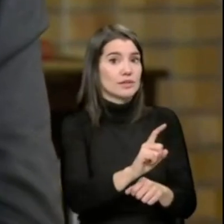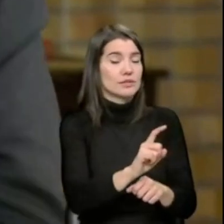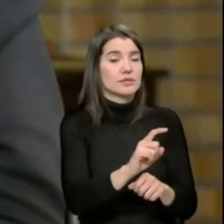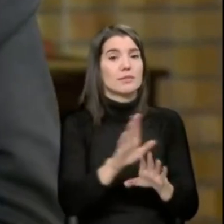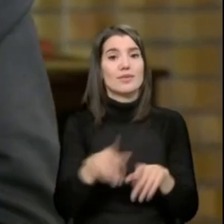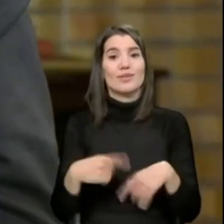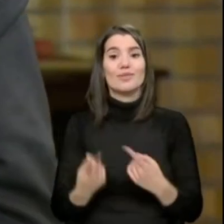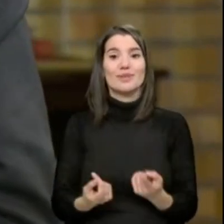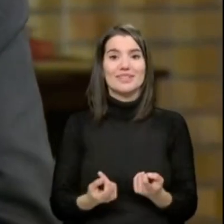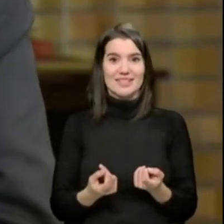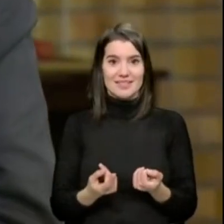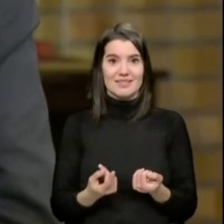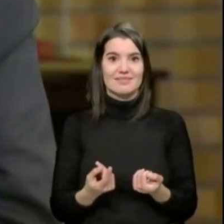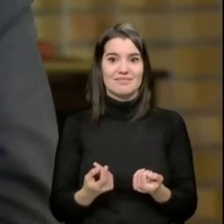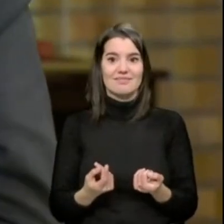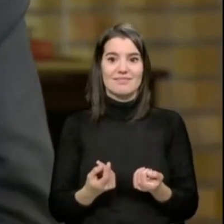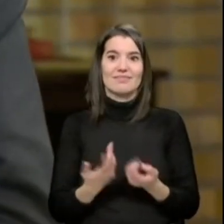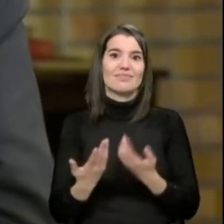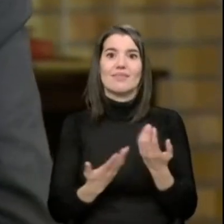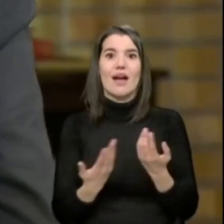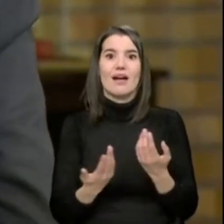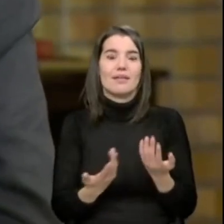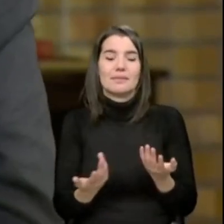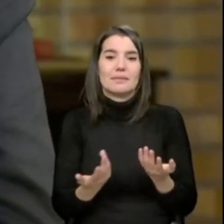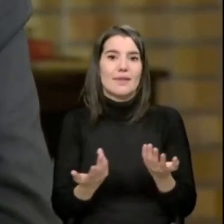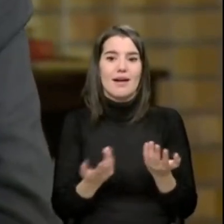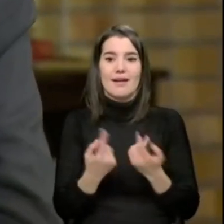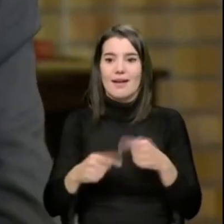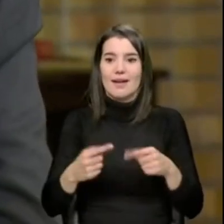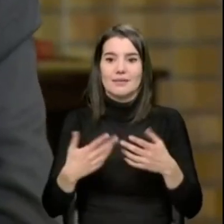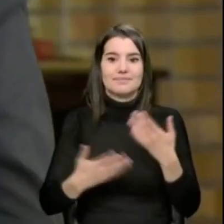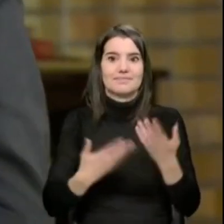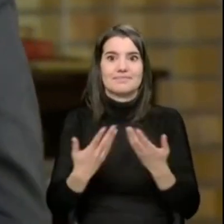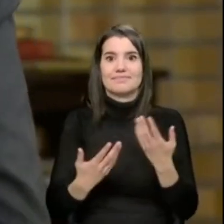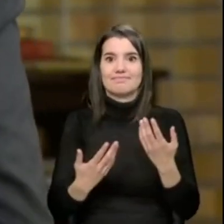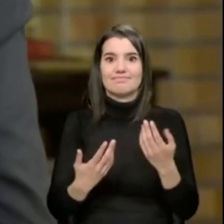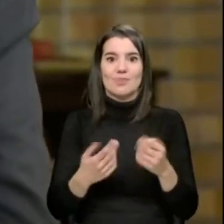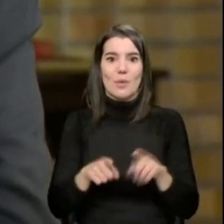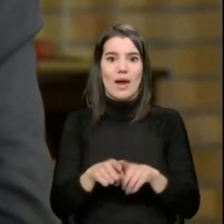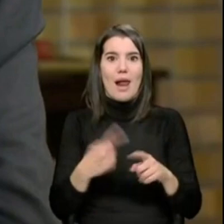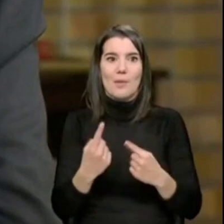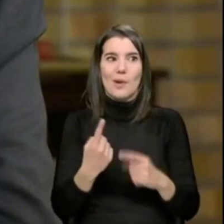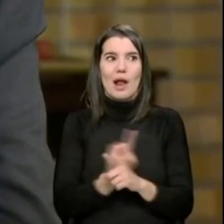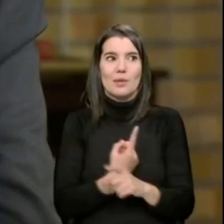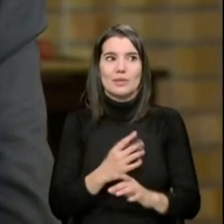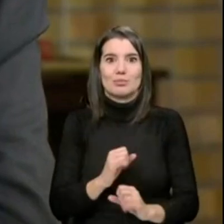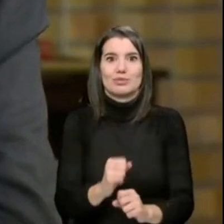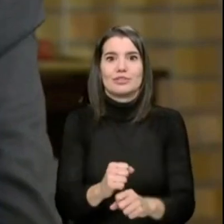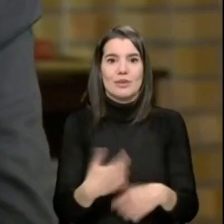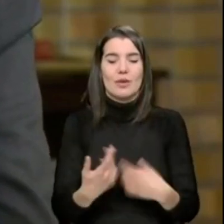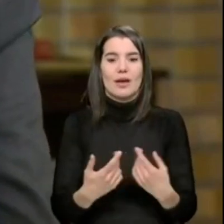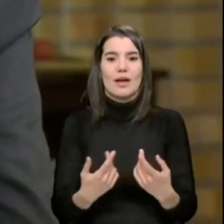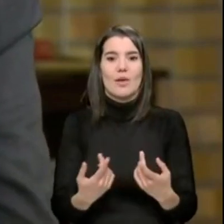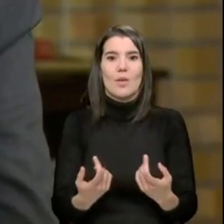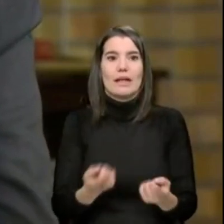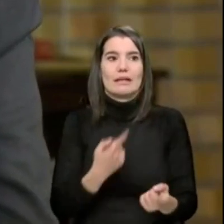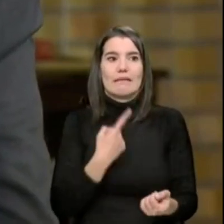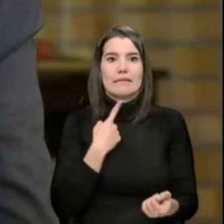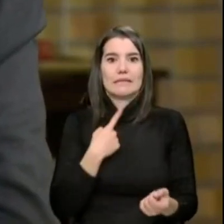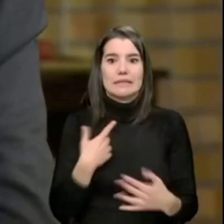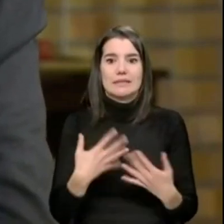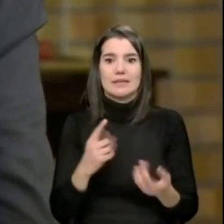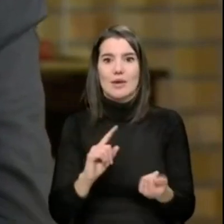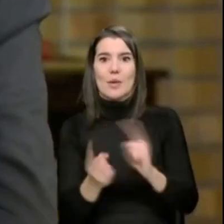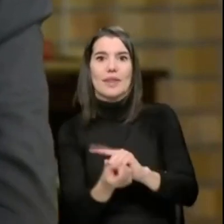mas depois há uma tendência, há uma concupiscência, como às vezes se diz, ou uma tentação de fazer o